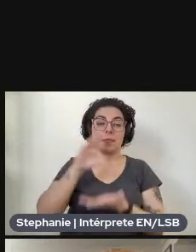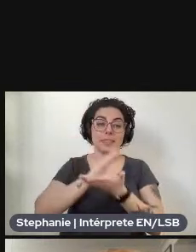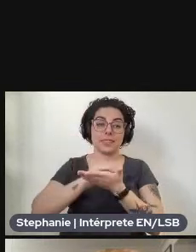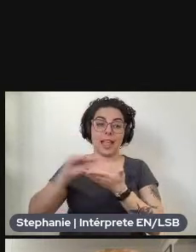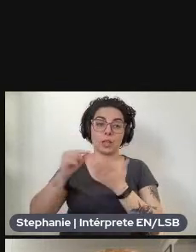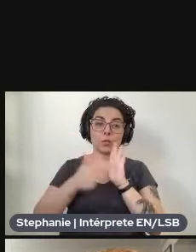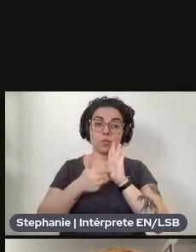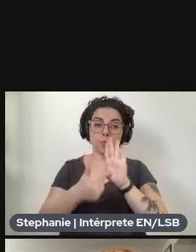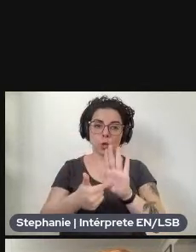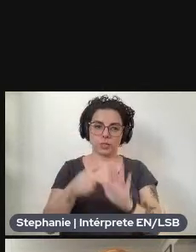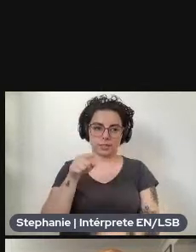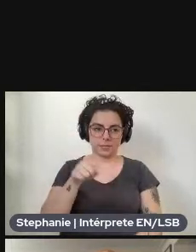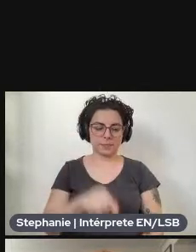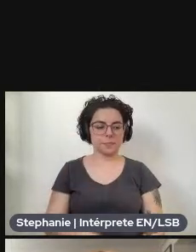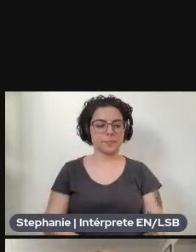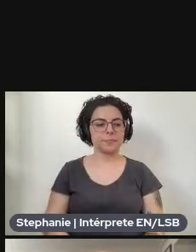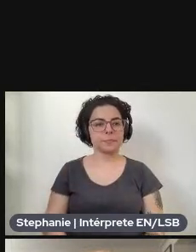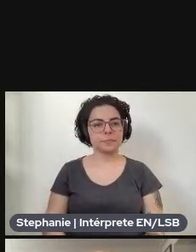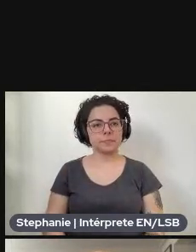trago.